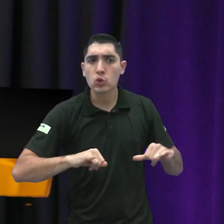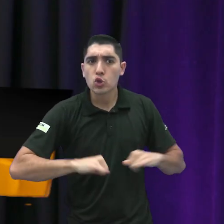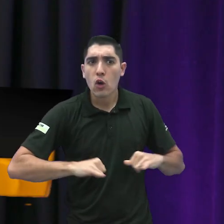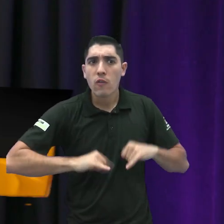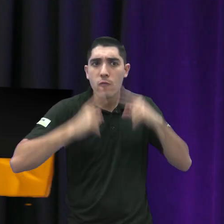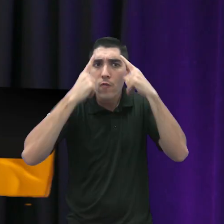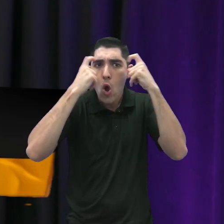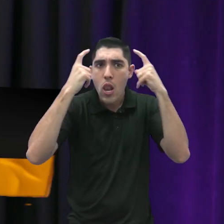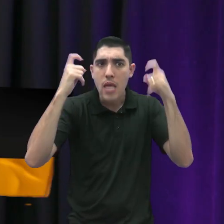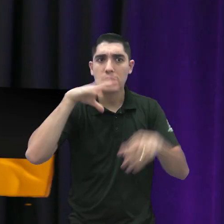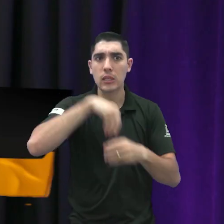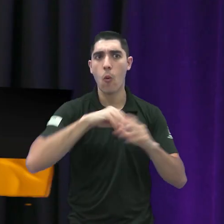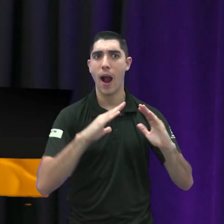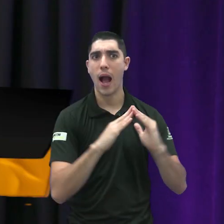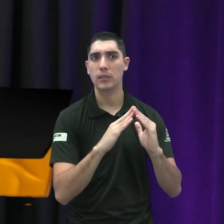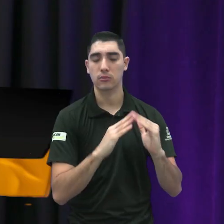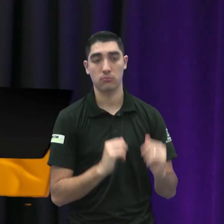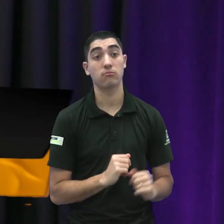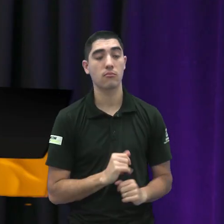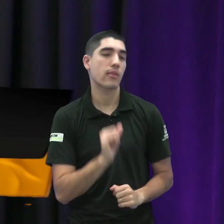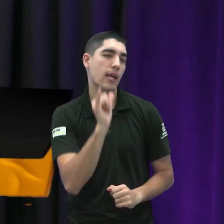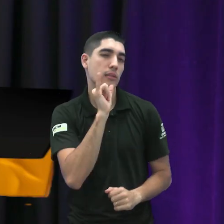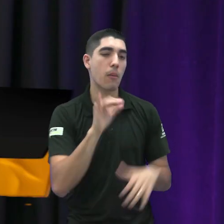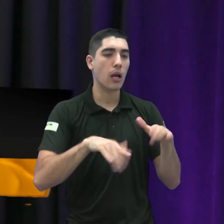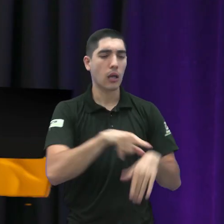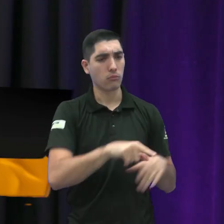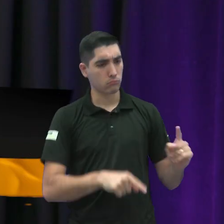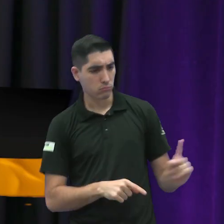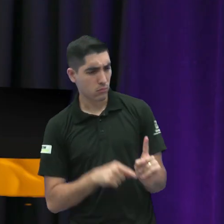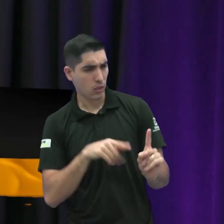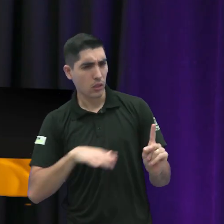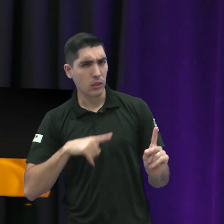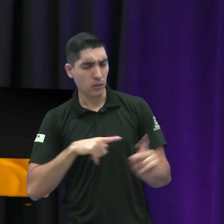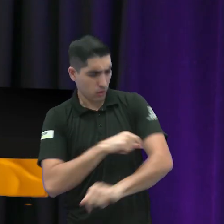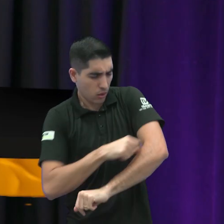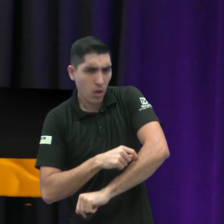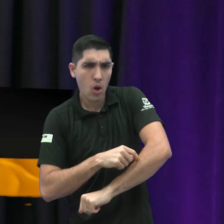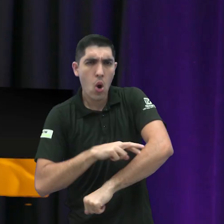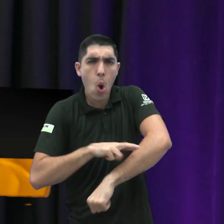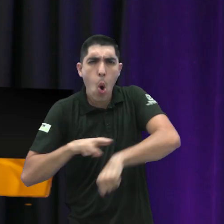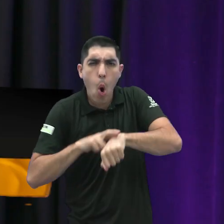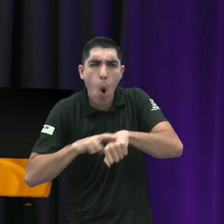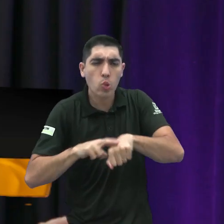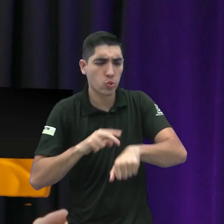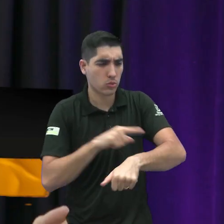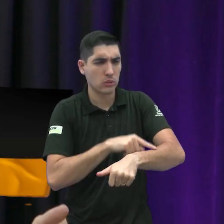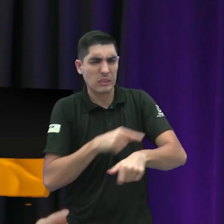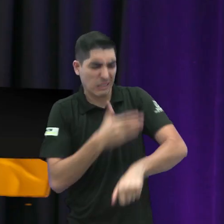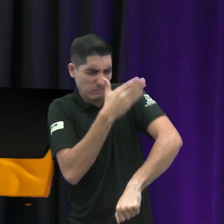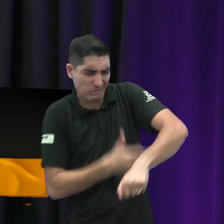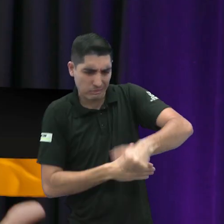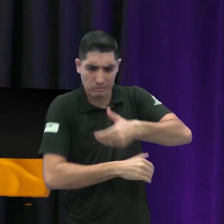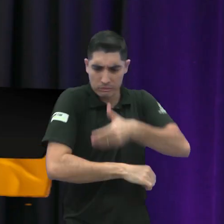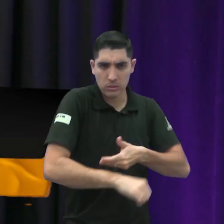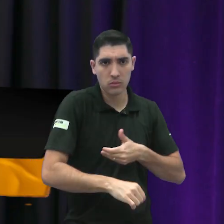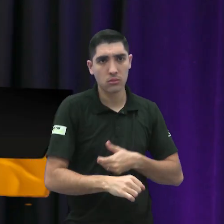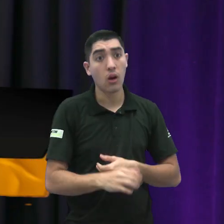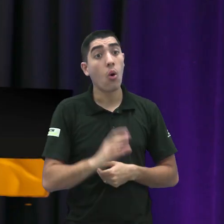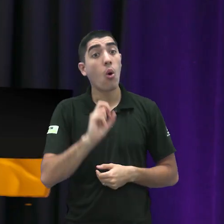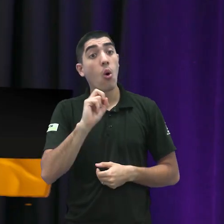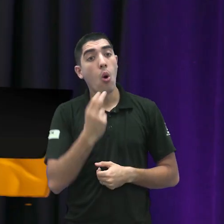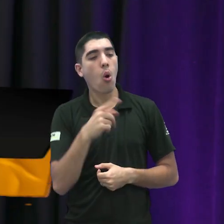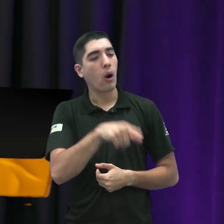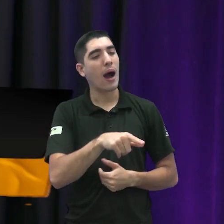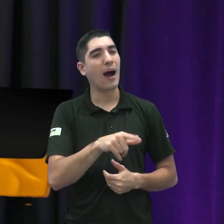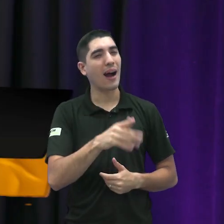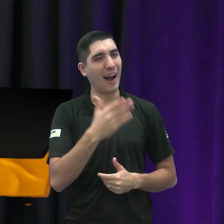a criança chega com um roxo, chega com um arranhão, ou muitas vezes muda o comportamento da